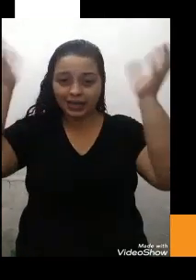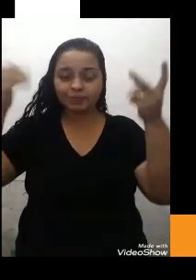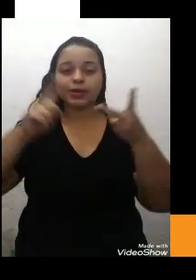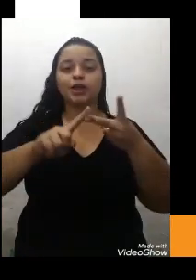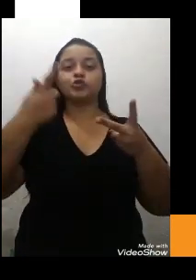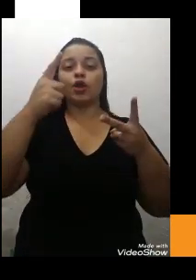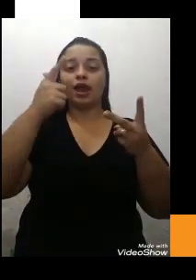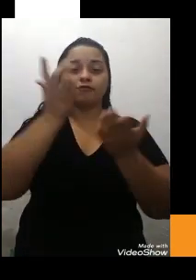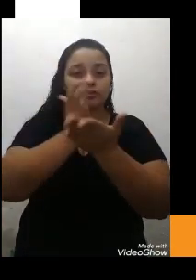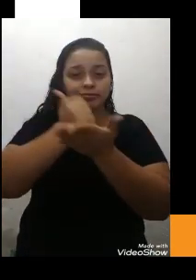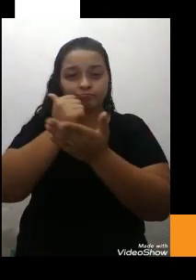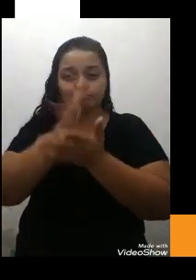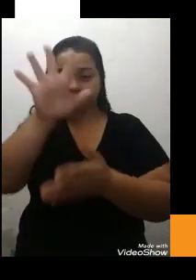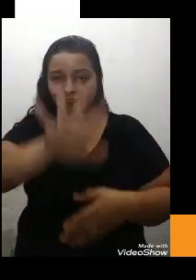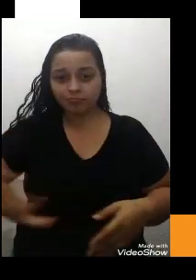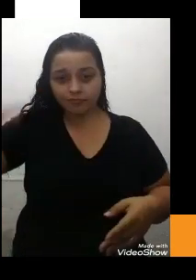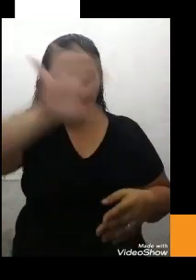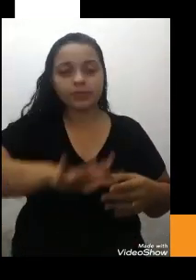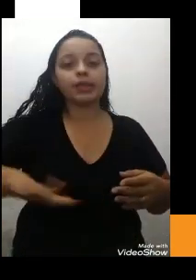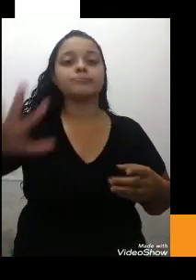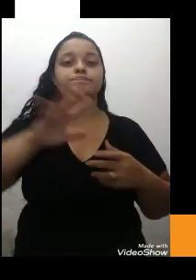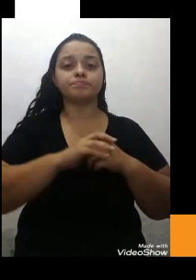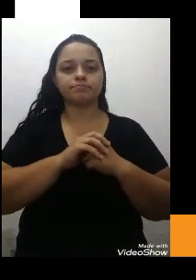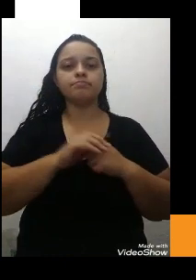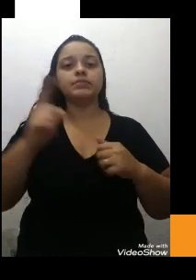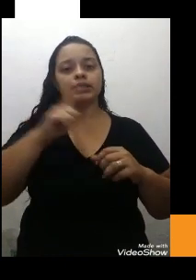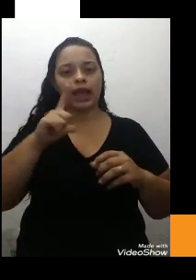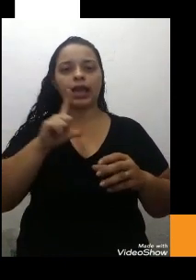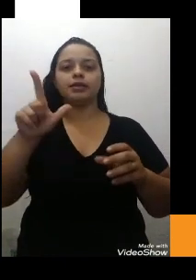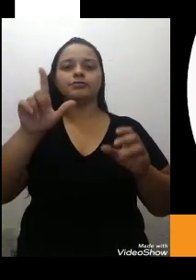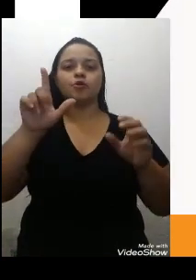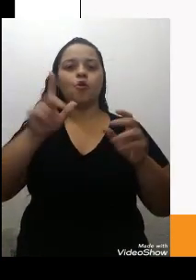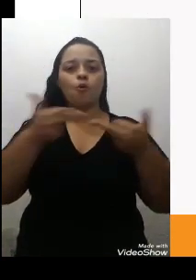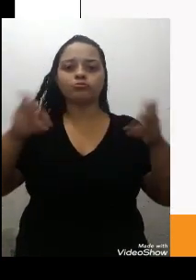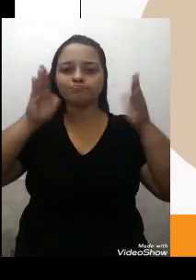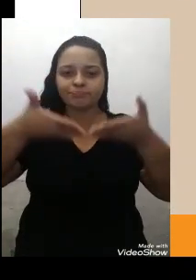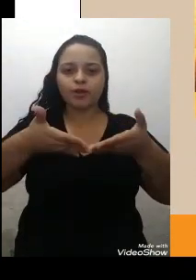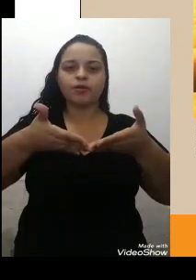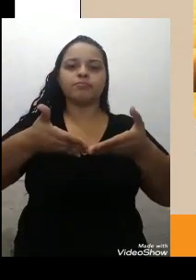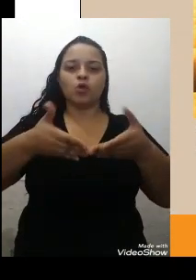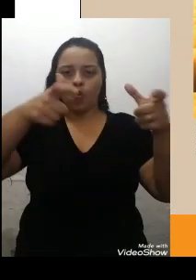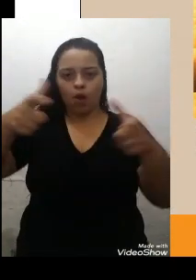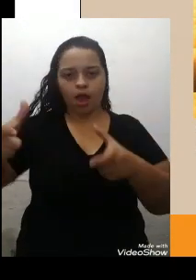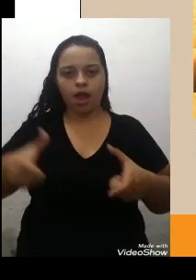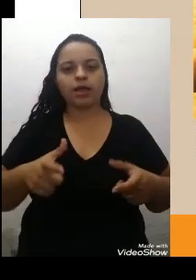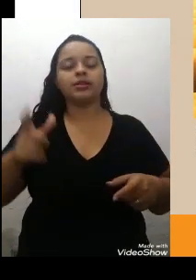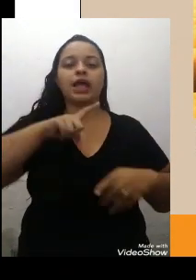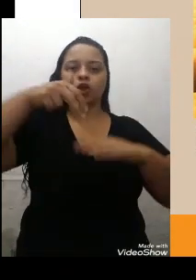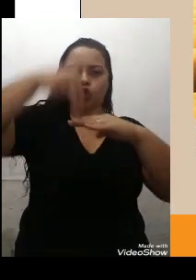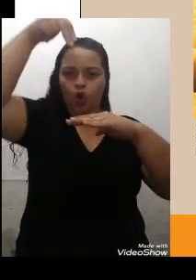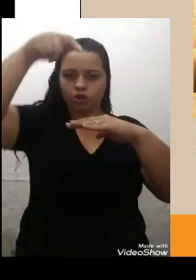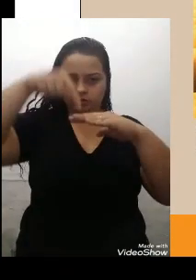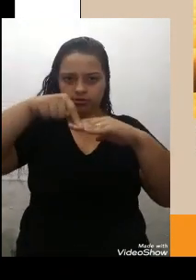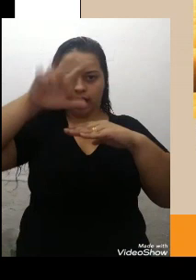modo geral, né, especificidades regionais. Mais ao norte do continente, a gente